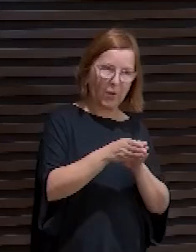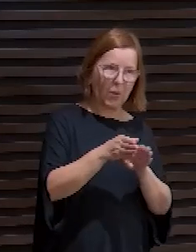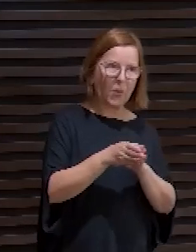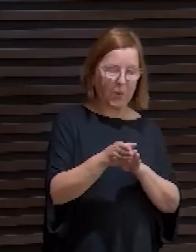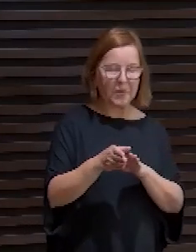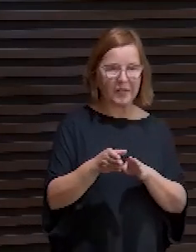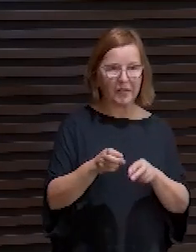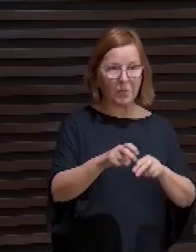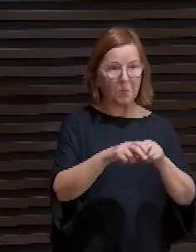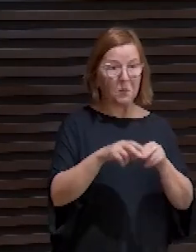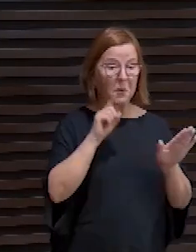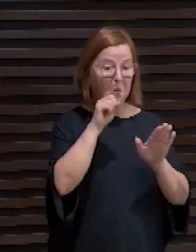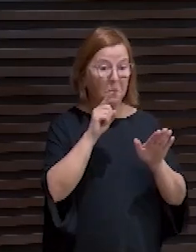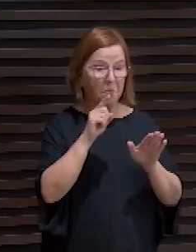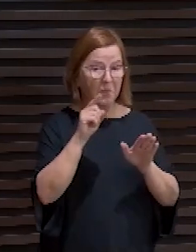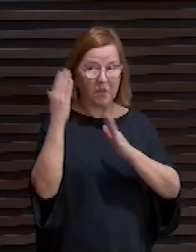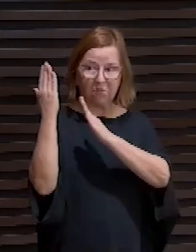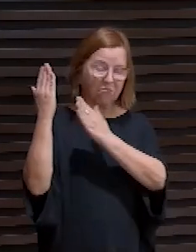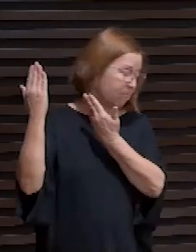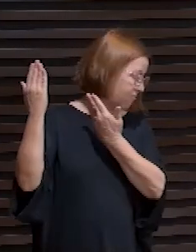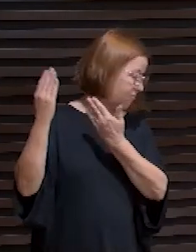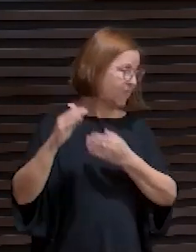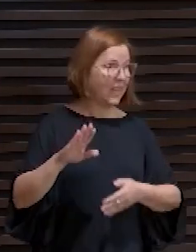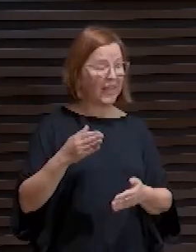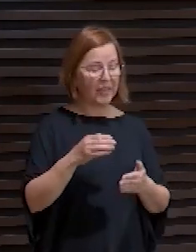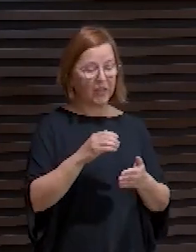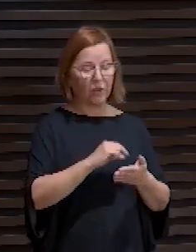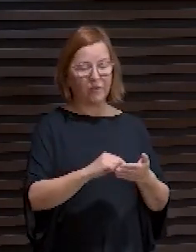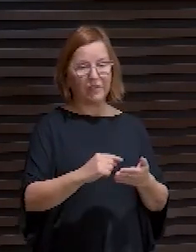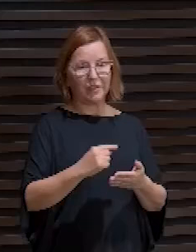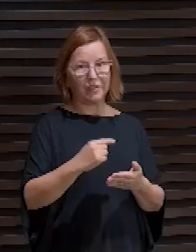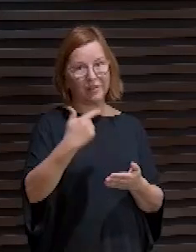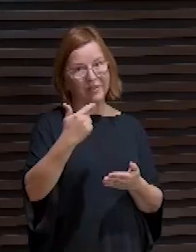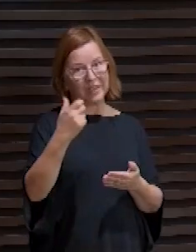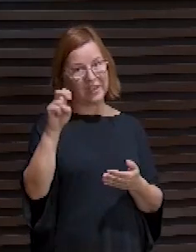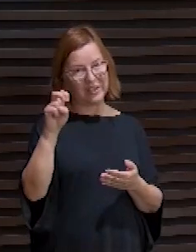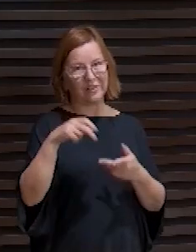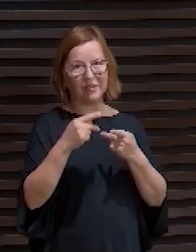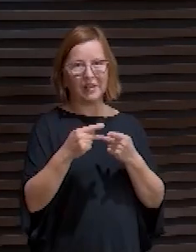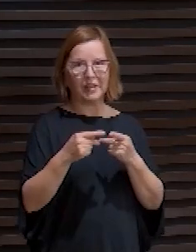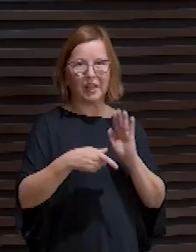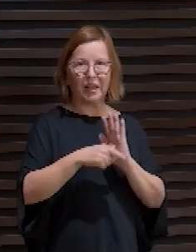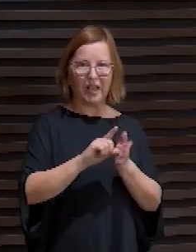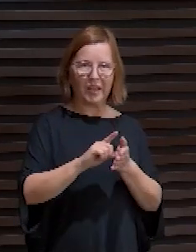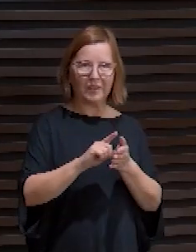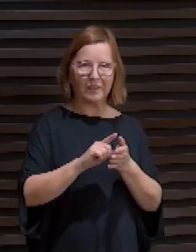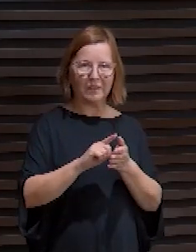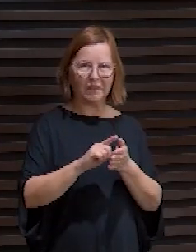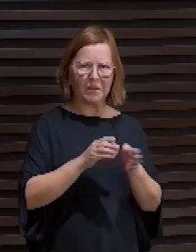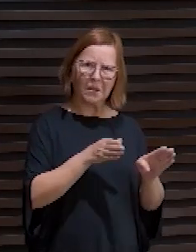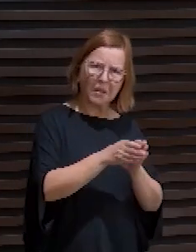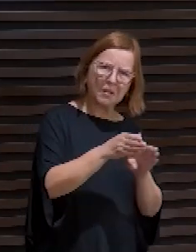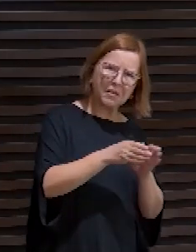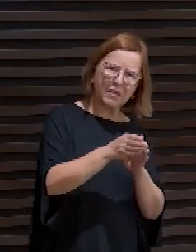apostasia. Então, no versículo 25, parte B, ele diz: antes façamos admoestações,